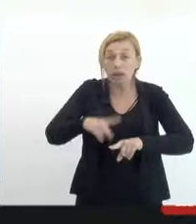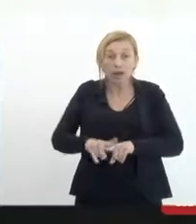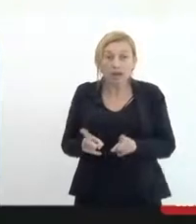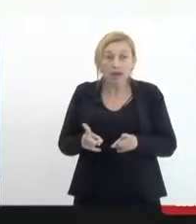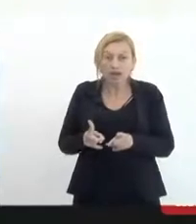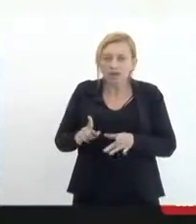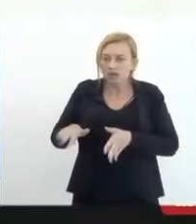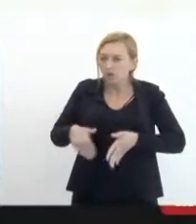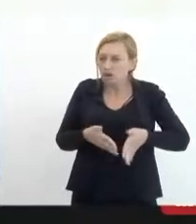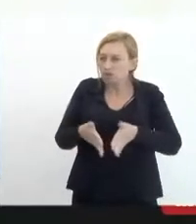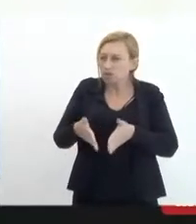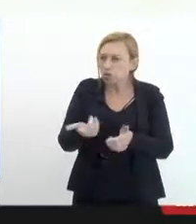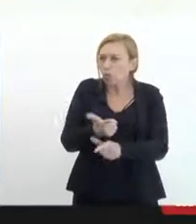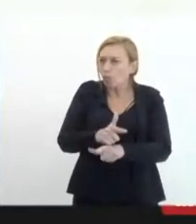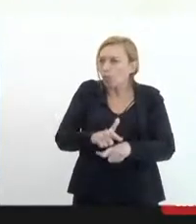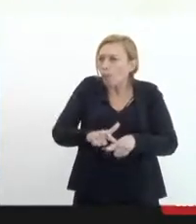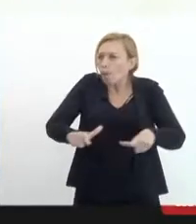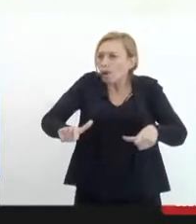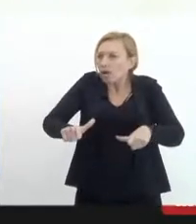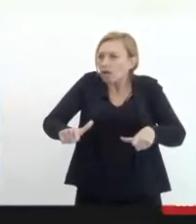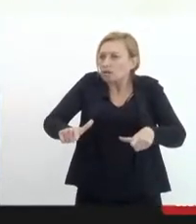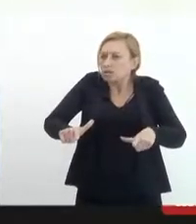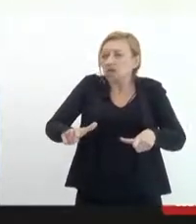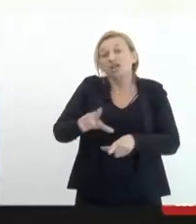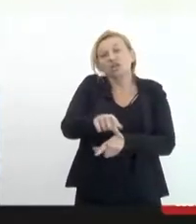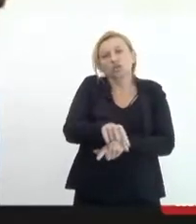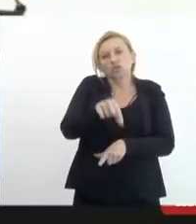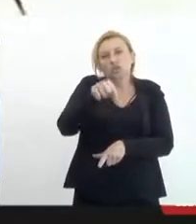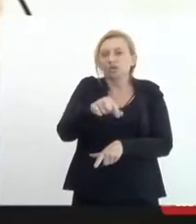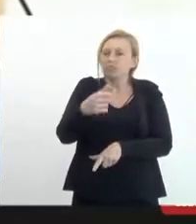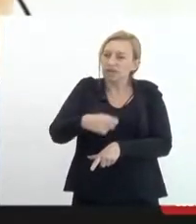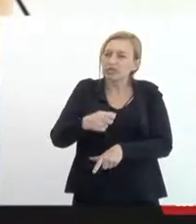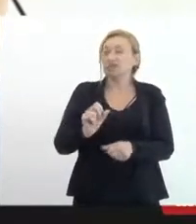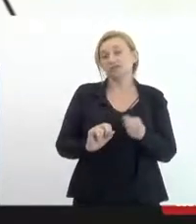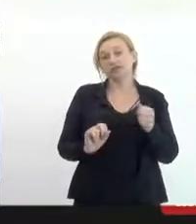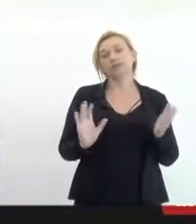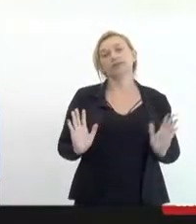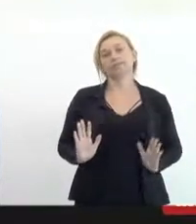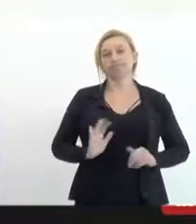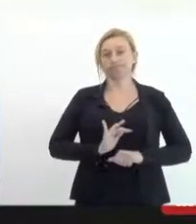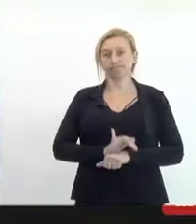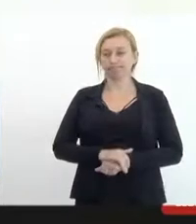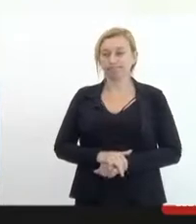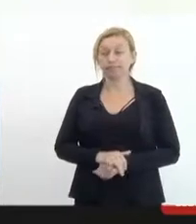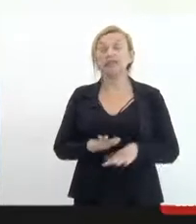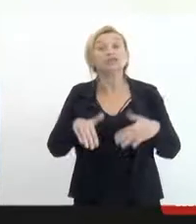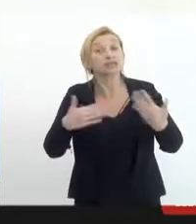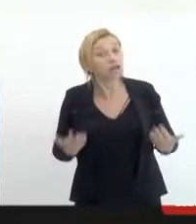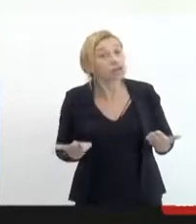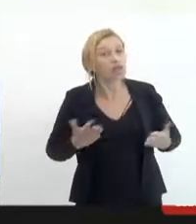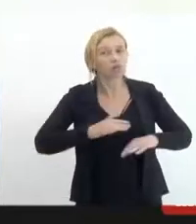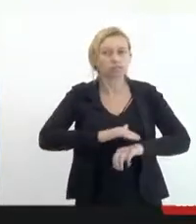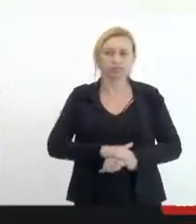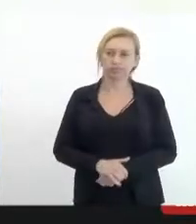não existirem, as escolhas têm que ser feitas. Então,